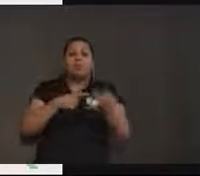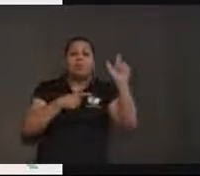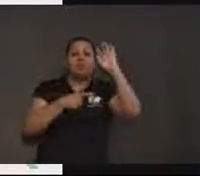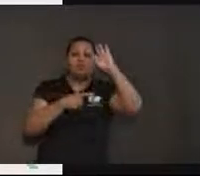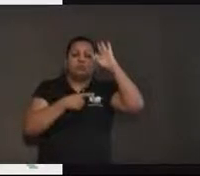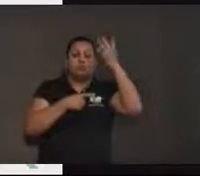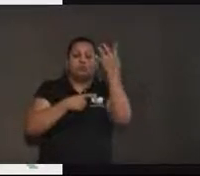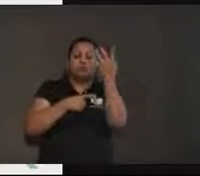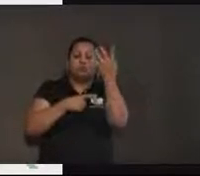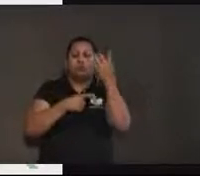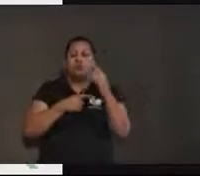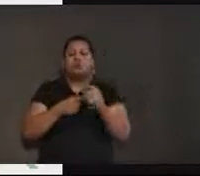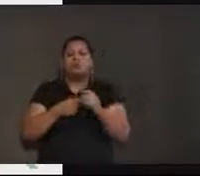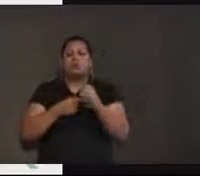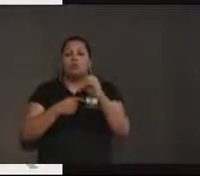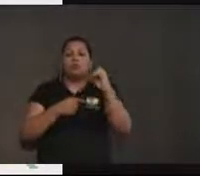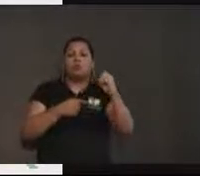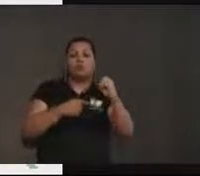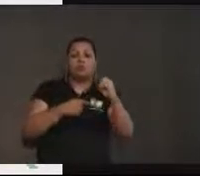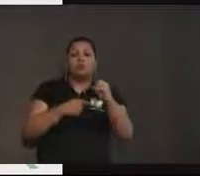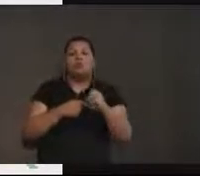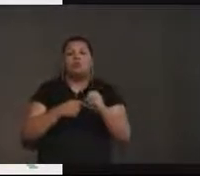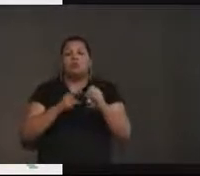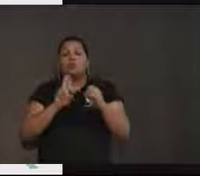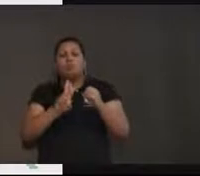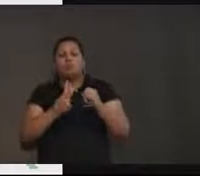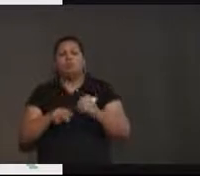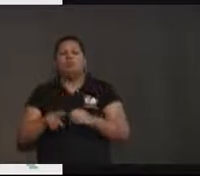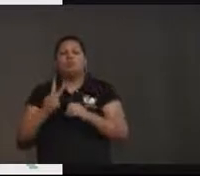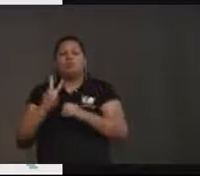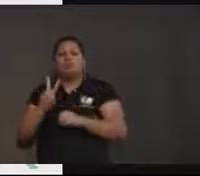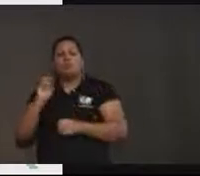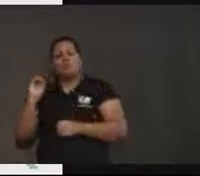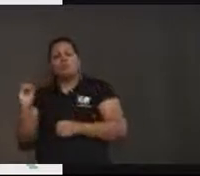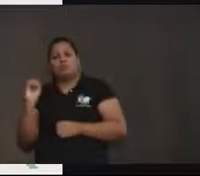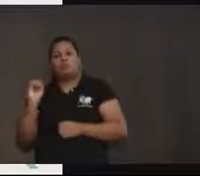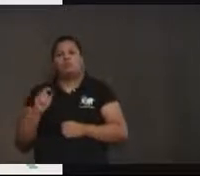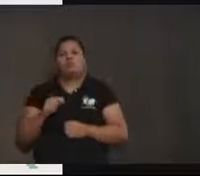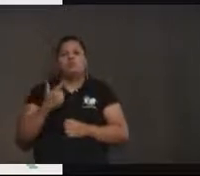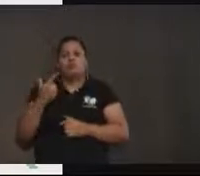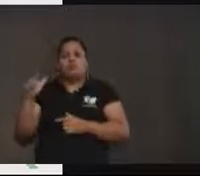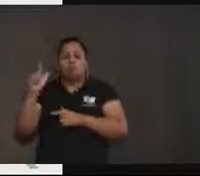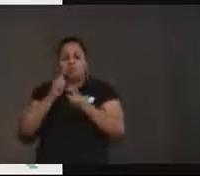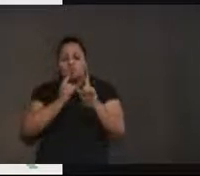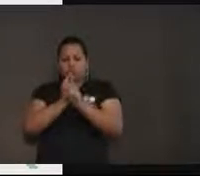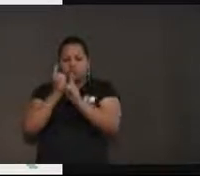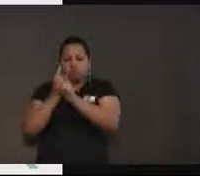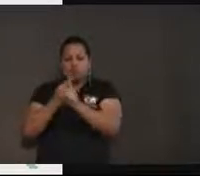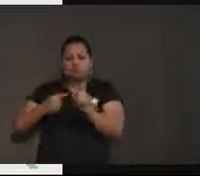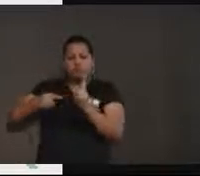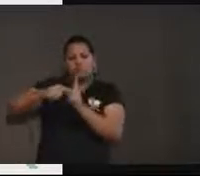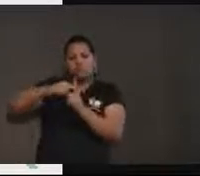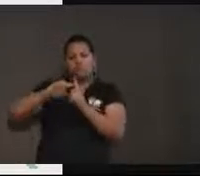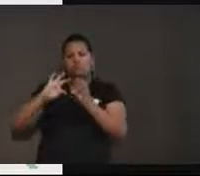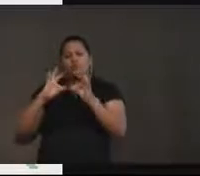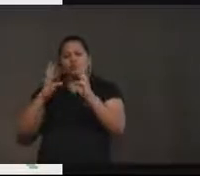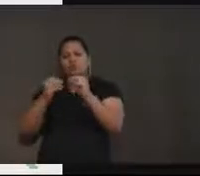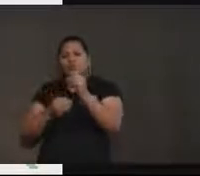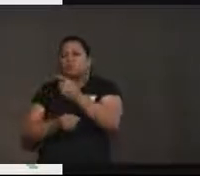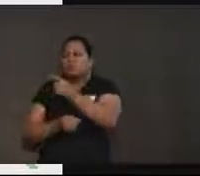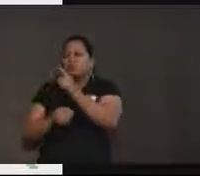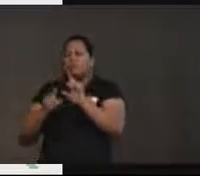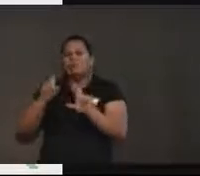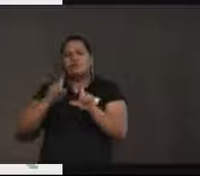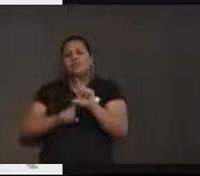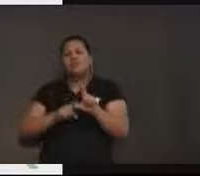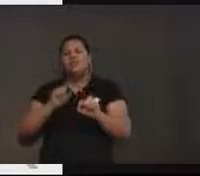que é semi trivial que a gente chama a gente encontrou soluções positivas três problemas e tudo depende muito do Beto aqui é o